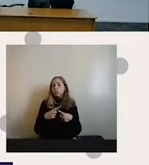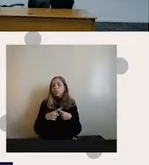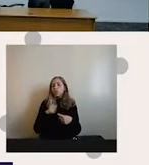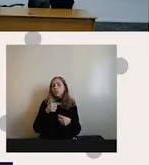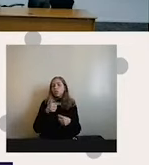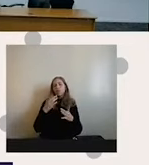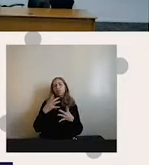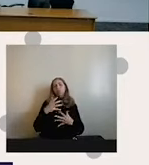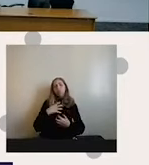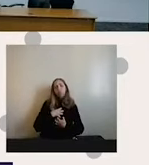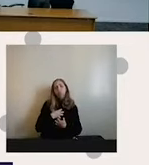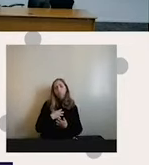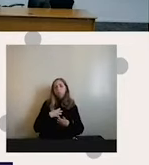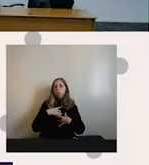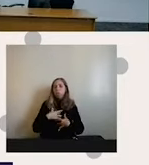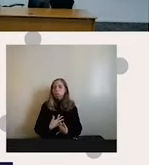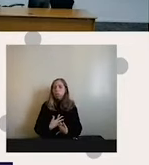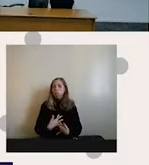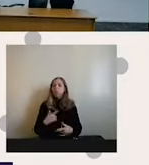problema no trabalho? Porque,